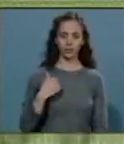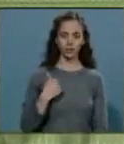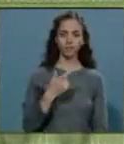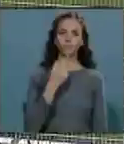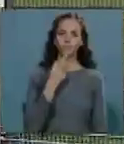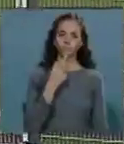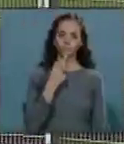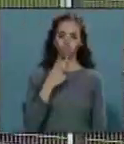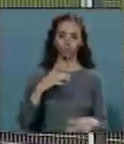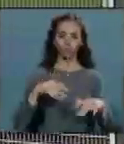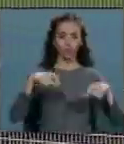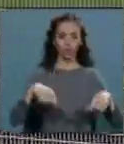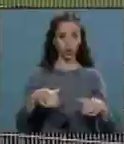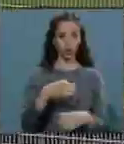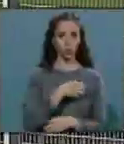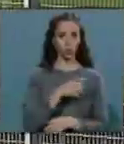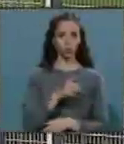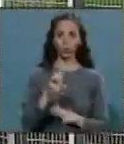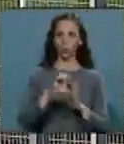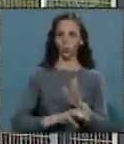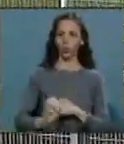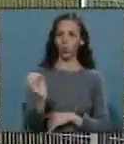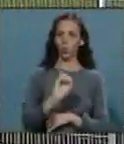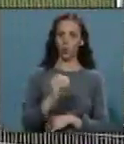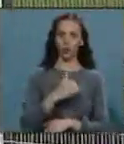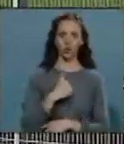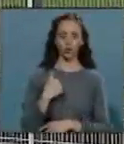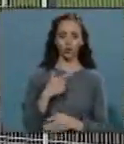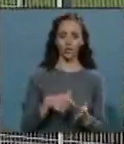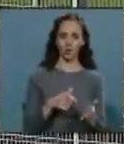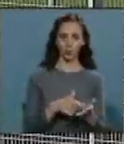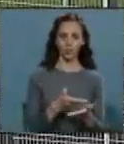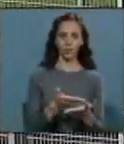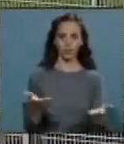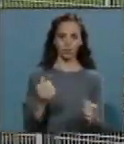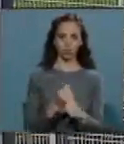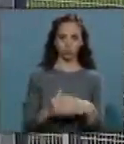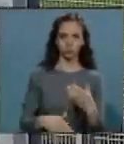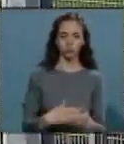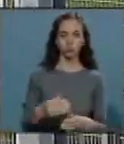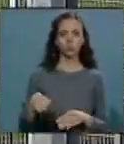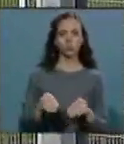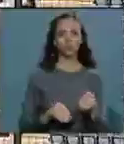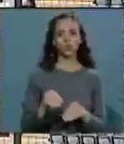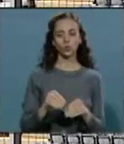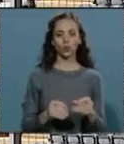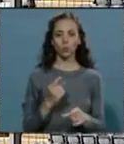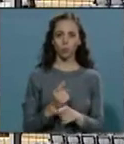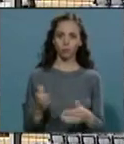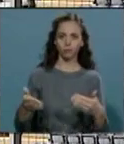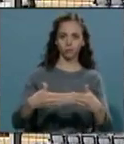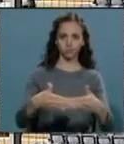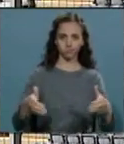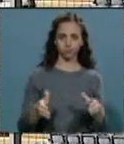entenderam que os estádios diz clubes não reúnem as condições sanitárias necessárias para a realização dos jogos ainda que a